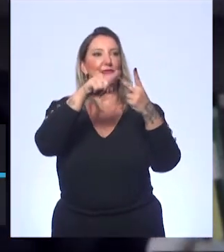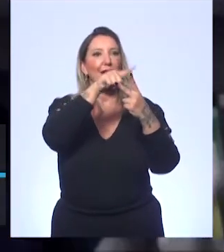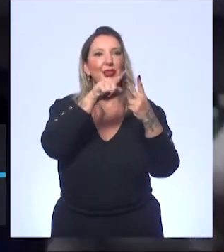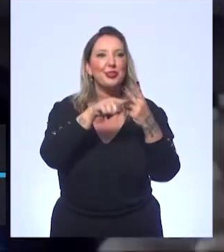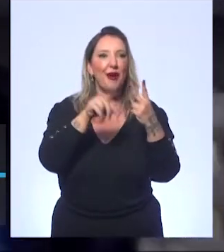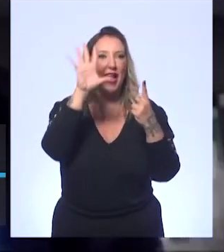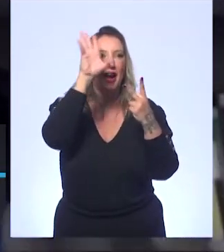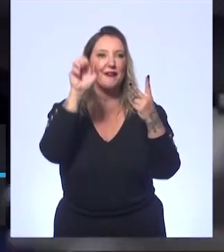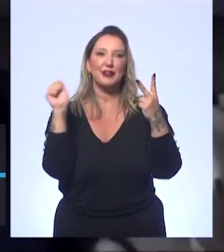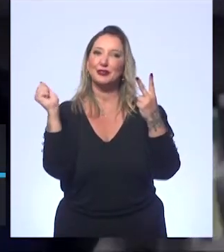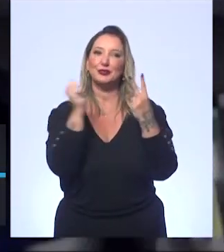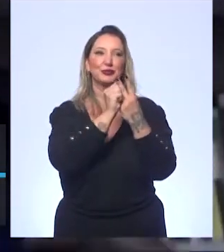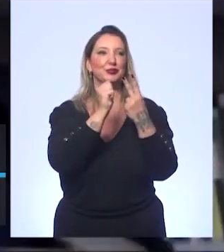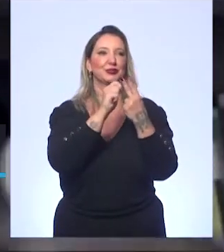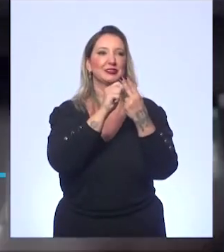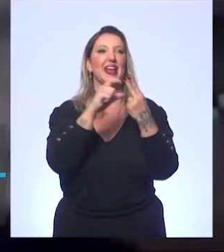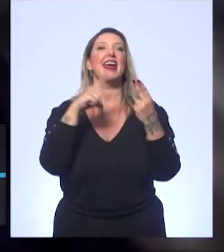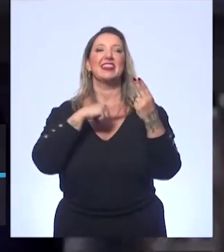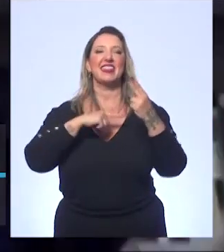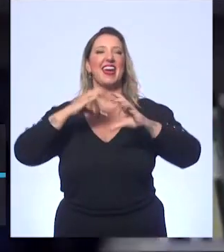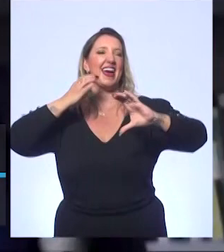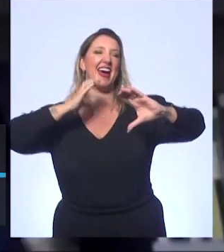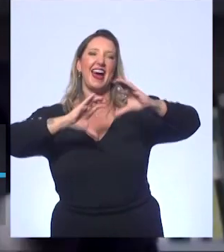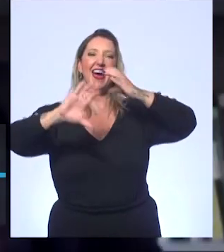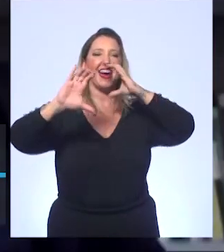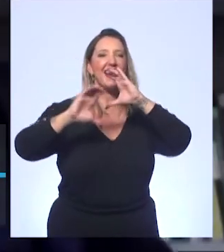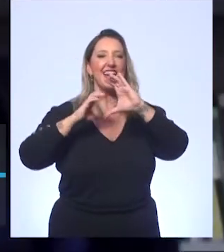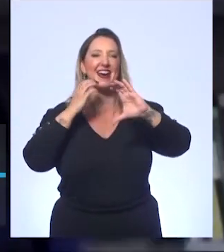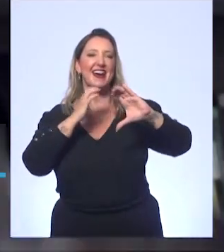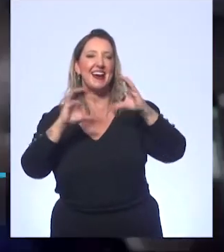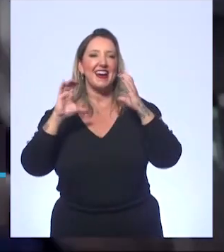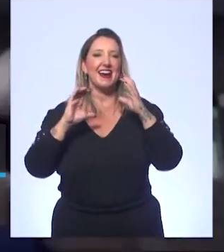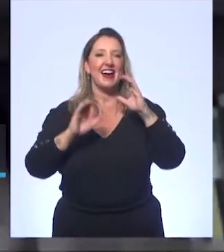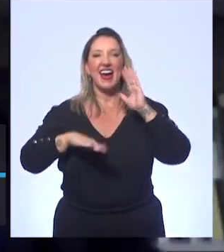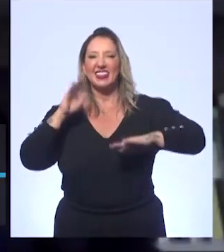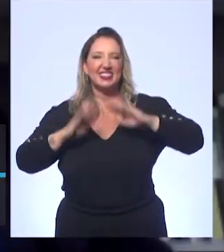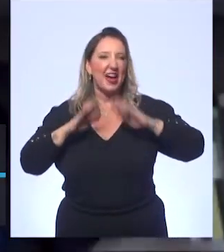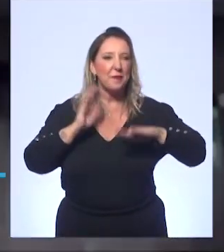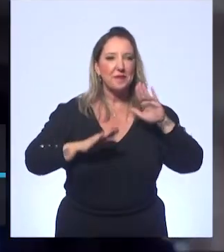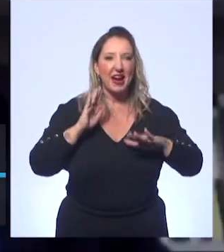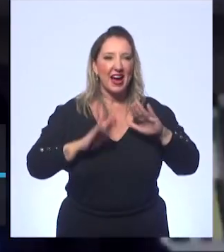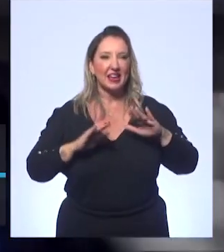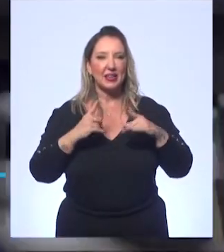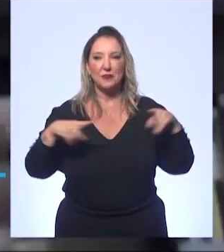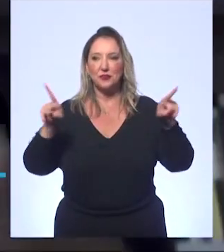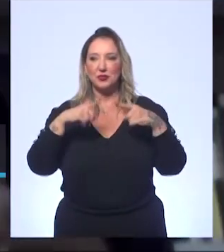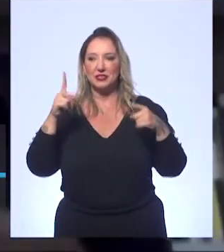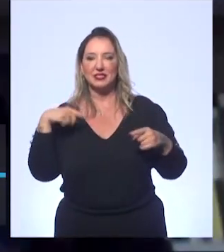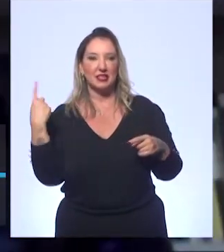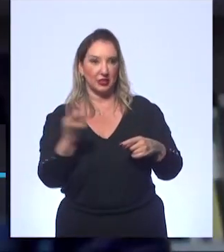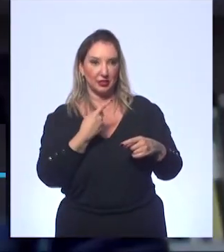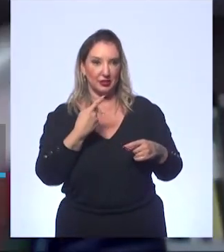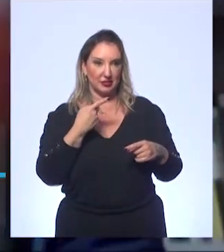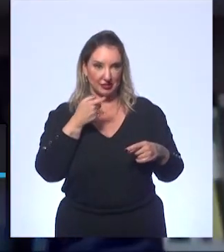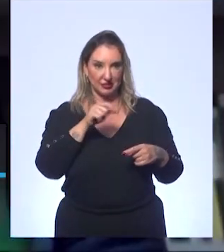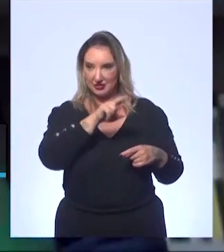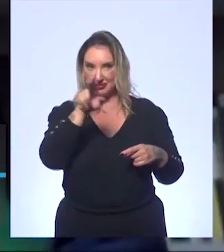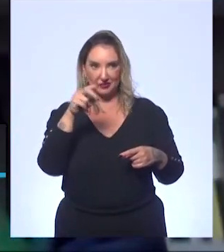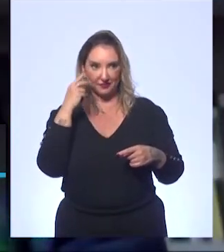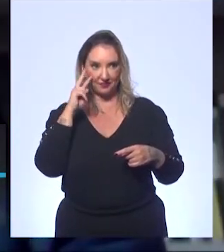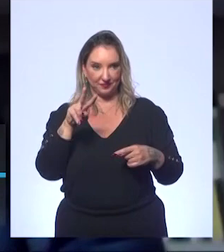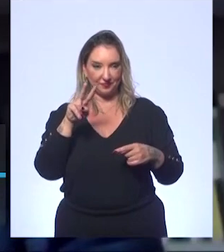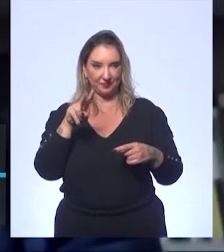africano, não vai faltar a cantoria, não vai faltar a tabaca, a nossa música. Assim como vocês estão vendo